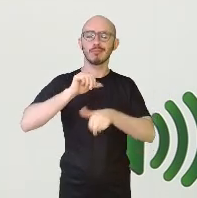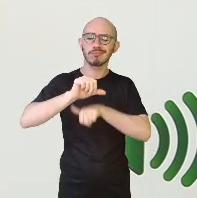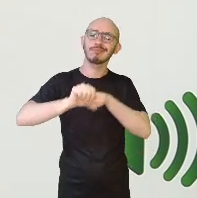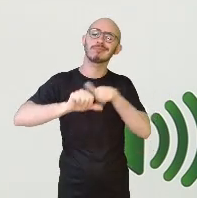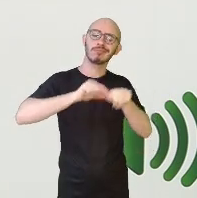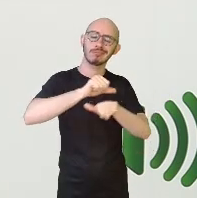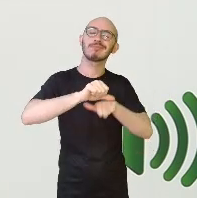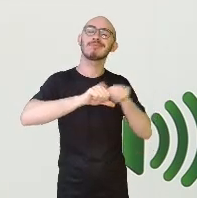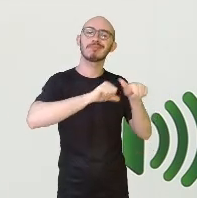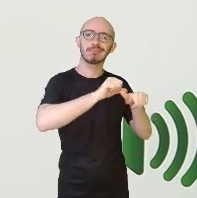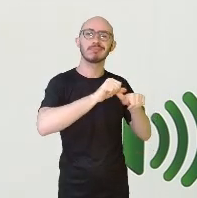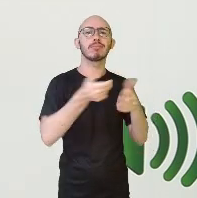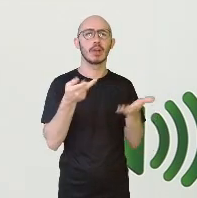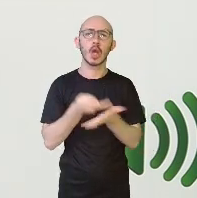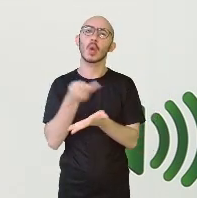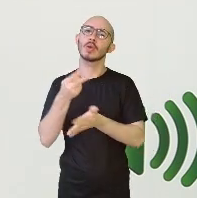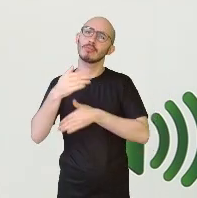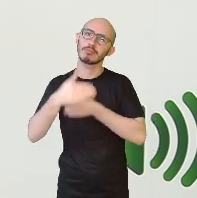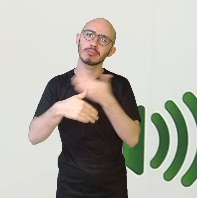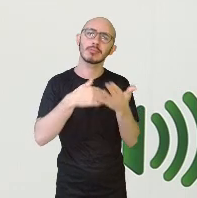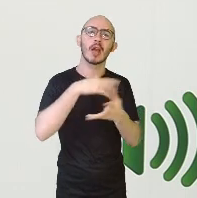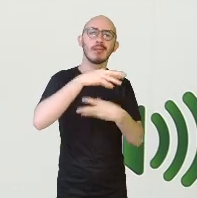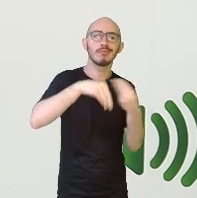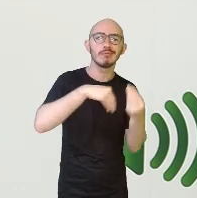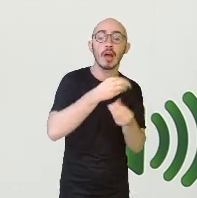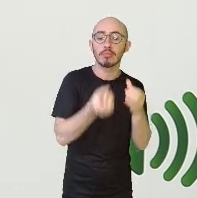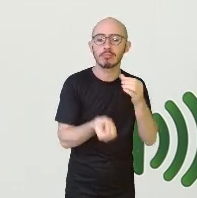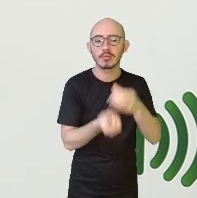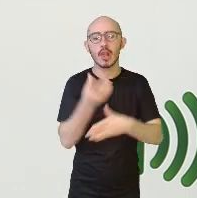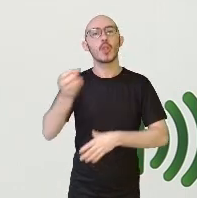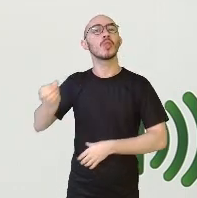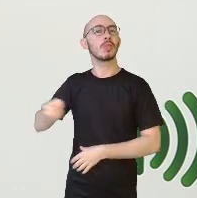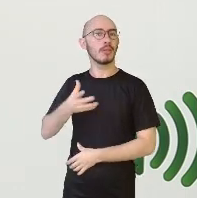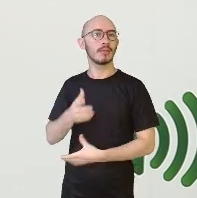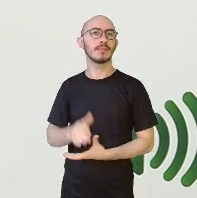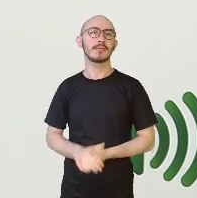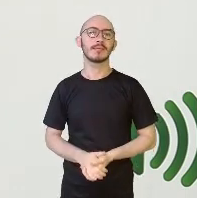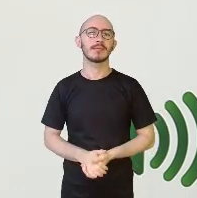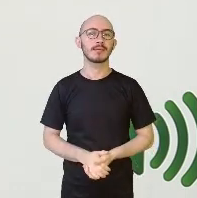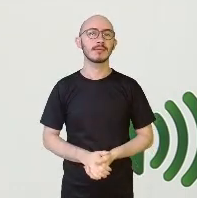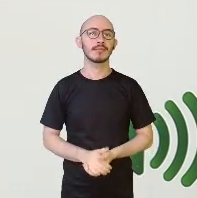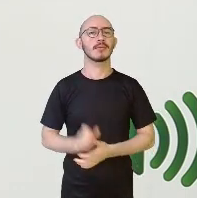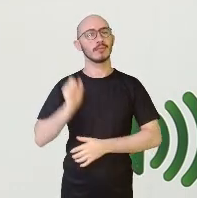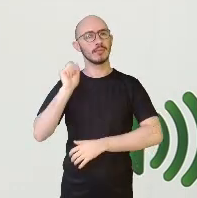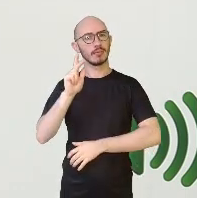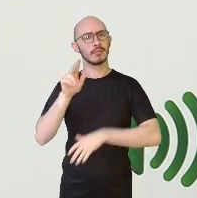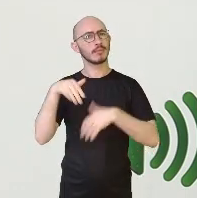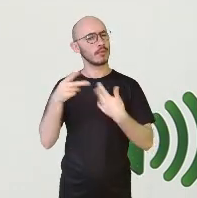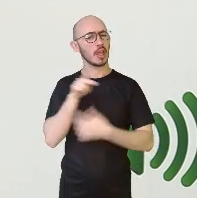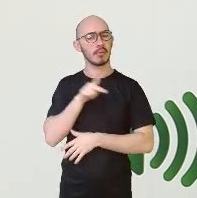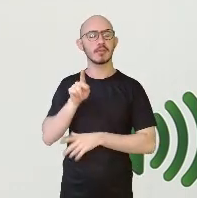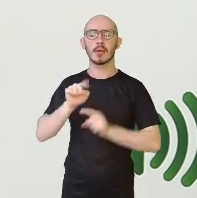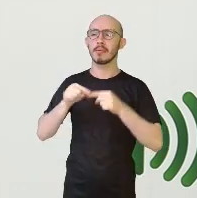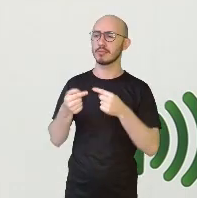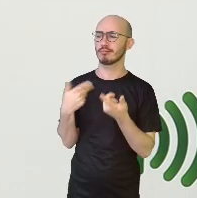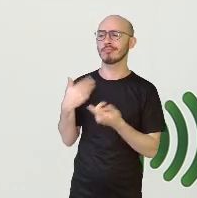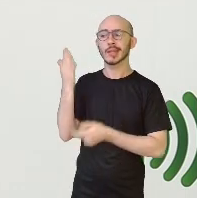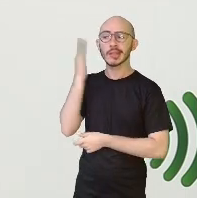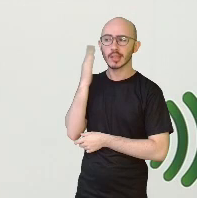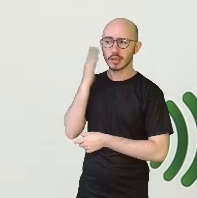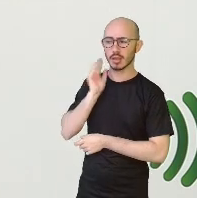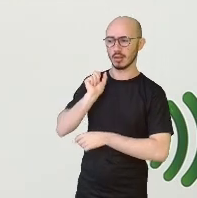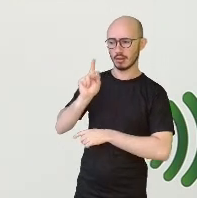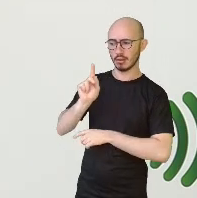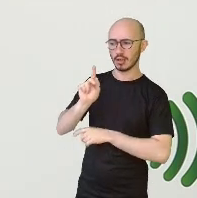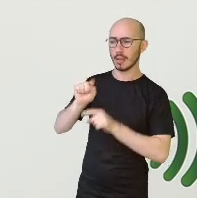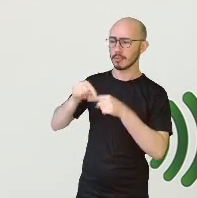transformam, elas se misturam e vai surgindo novas. Beleza, professor. Sei aí da meia-lua de